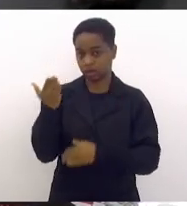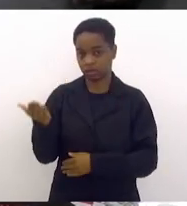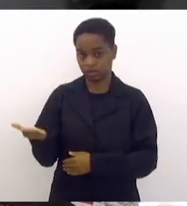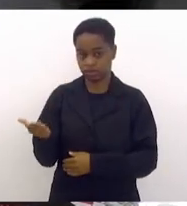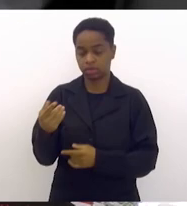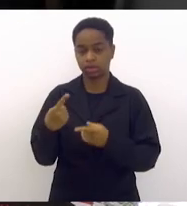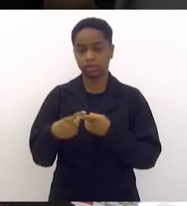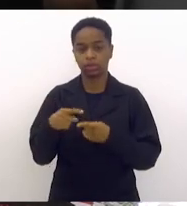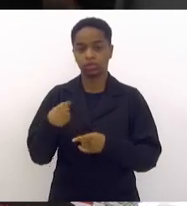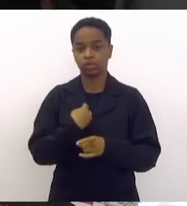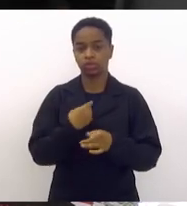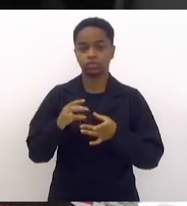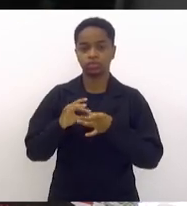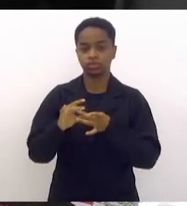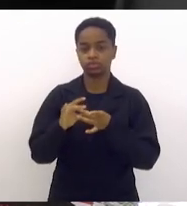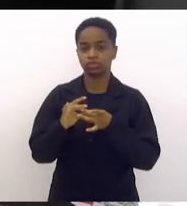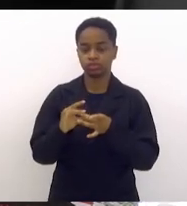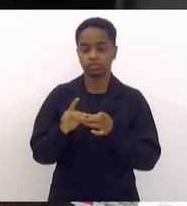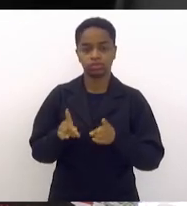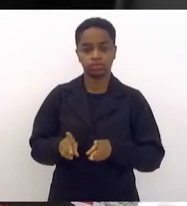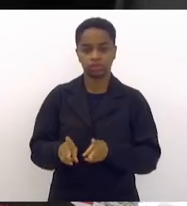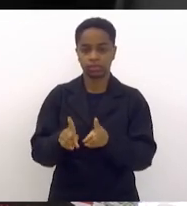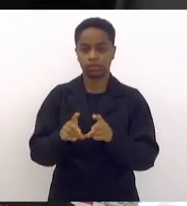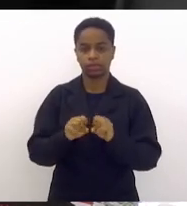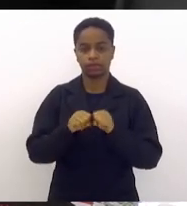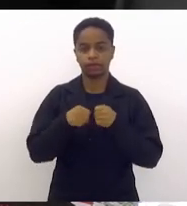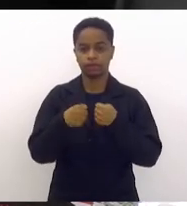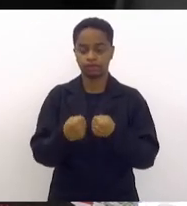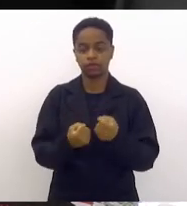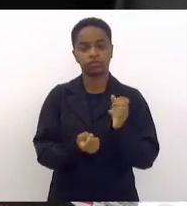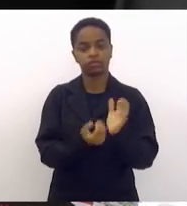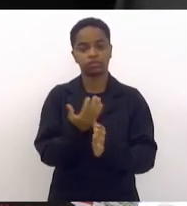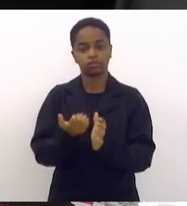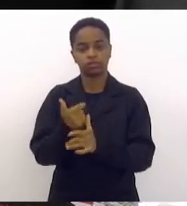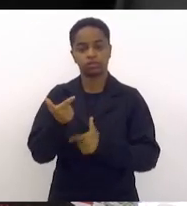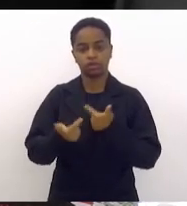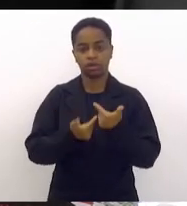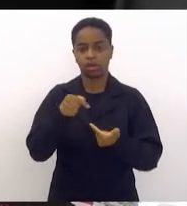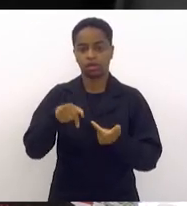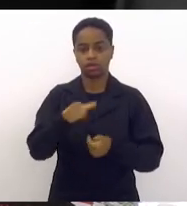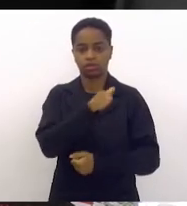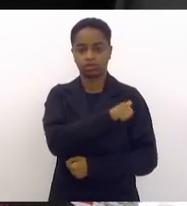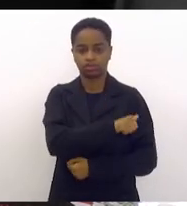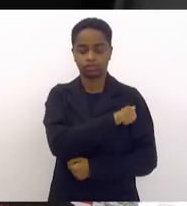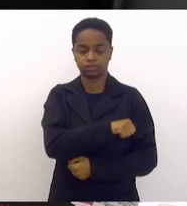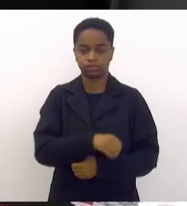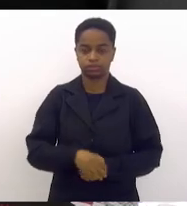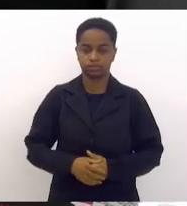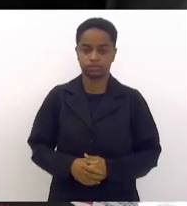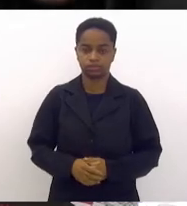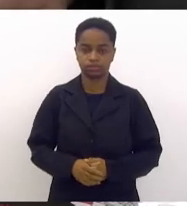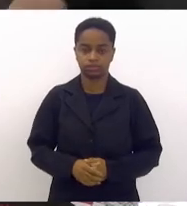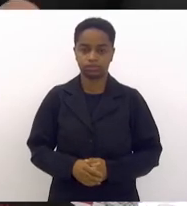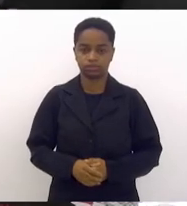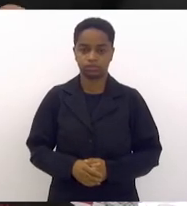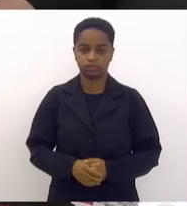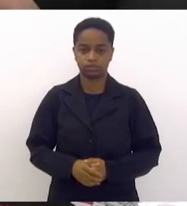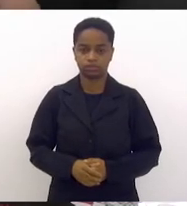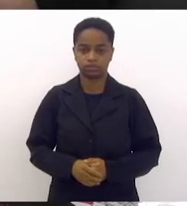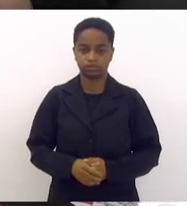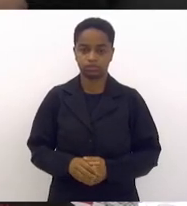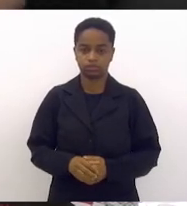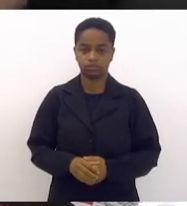nós vamos estar juntas cerrando fileiras em defesa da geração de empregos aqui no estado do Rio de Janeiro Vamos ouvir aqui o